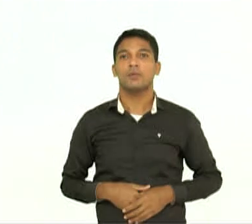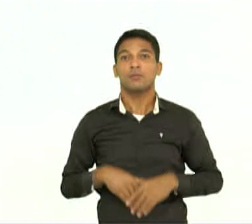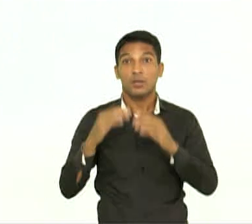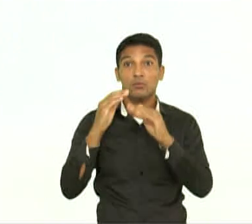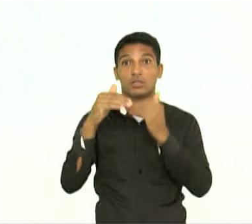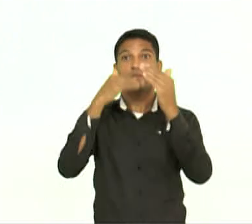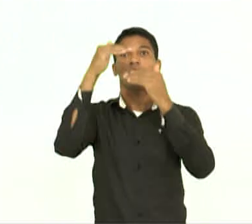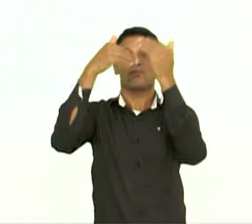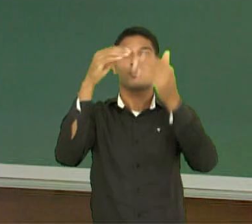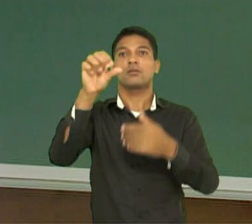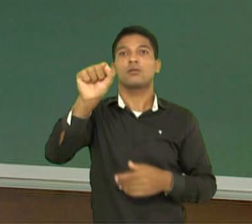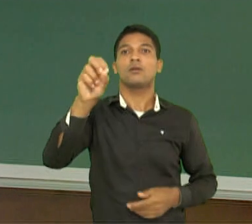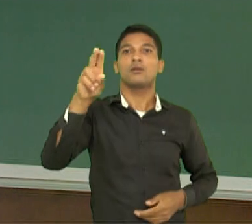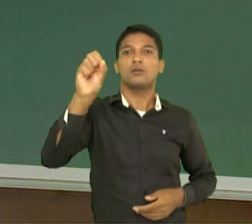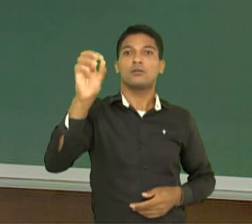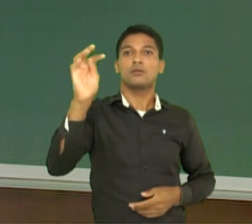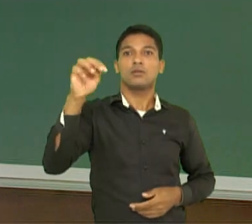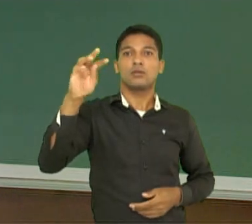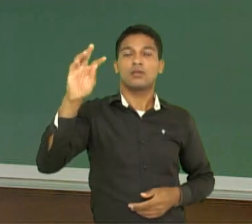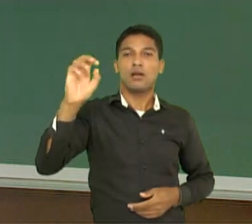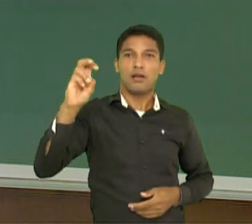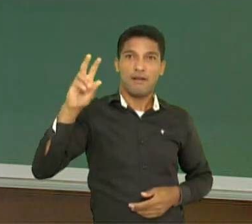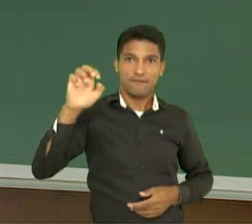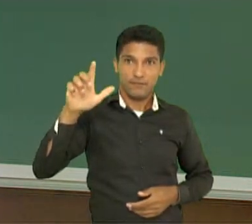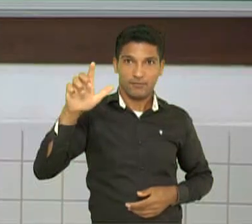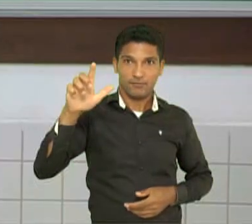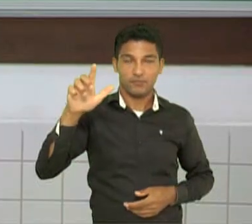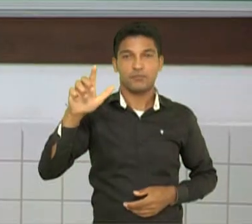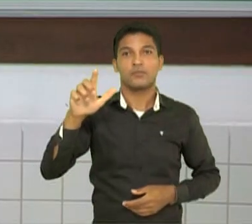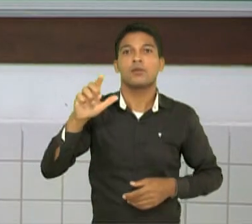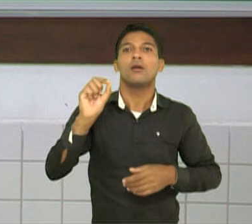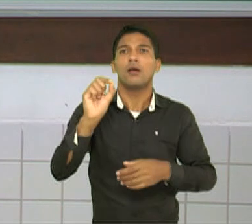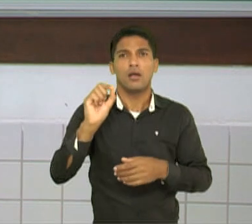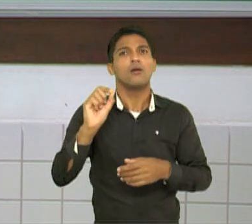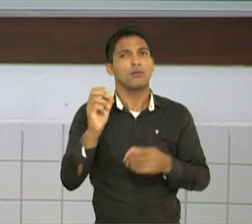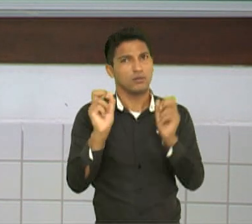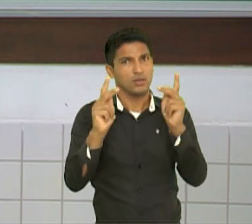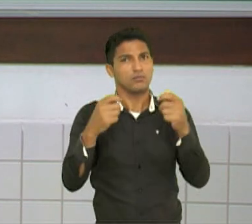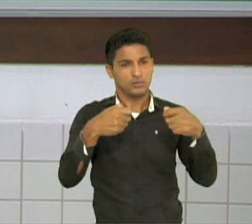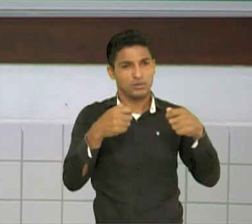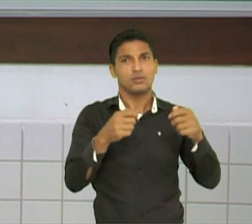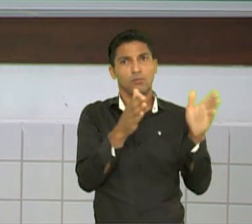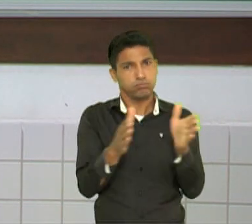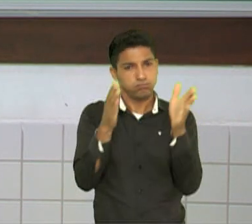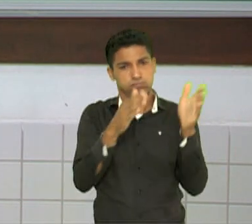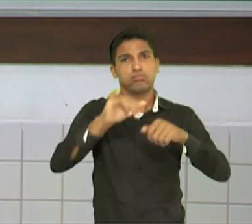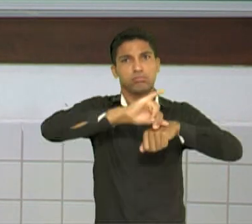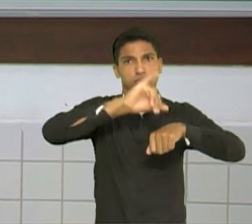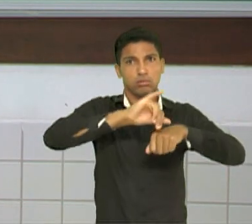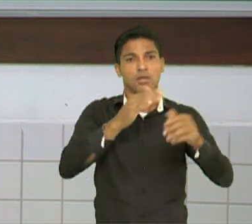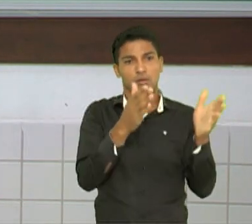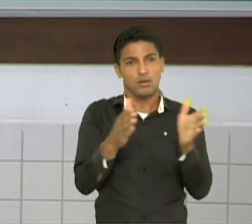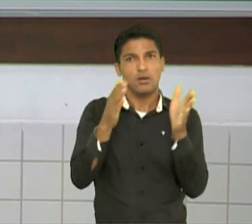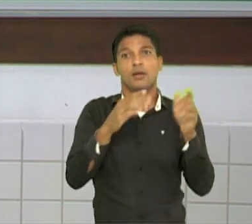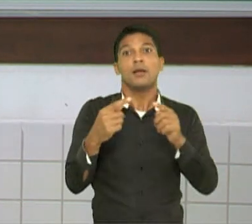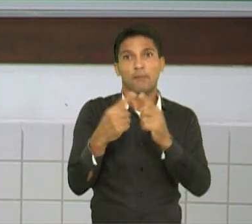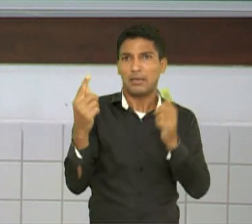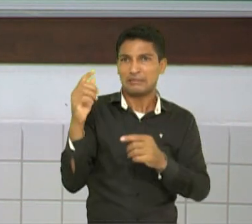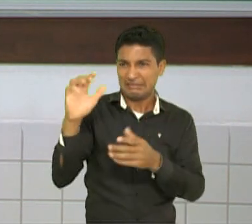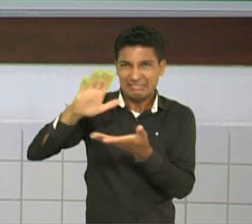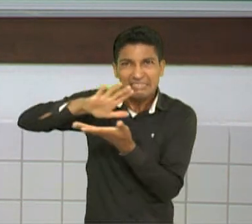de garantir o atendimento pela demanda por produtos, mas sem destruir a natureza, e essa é a grande